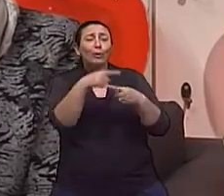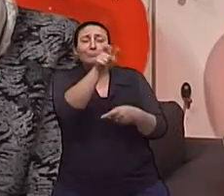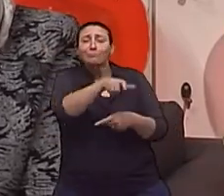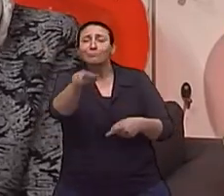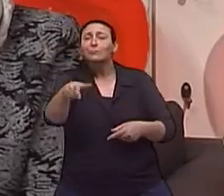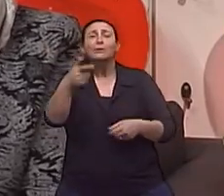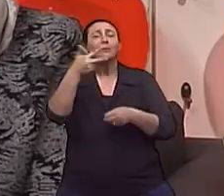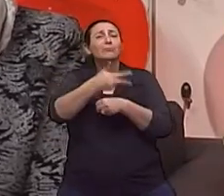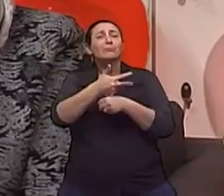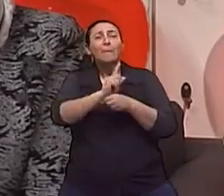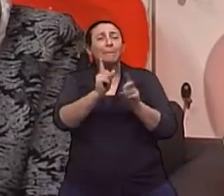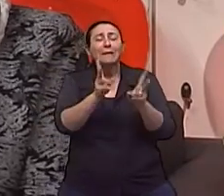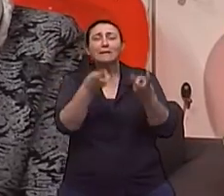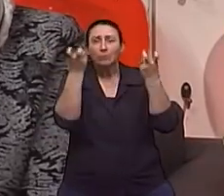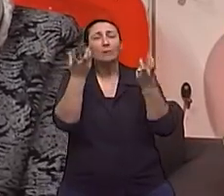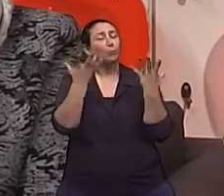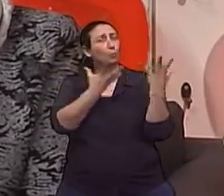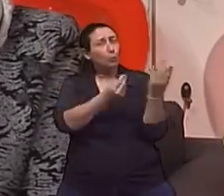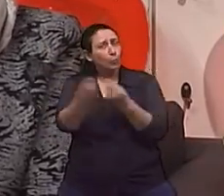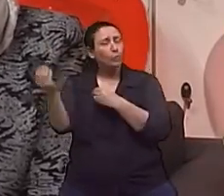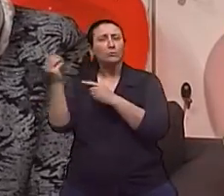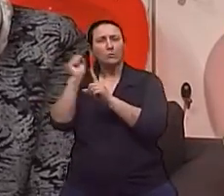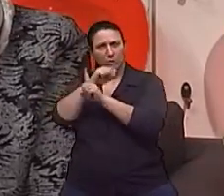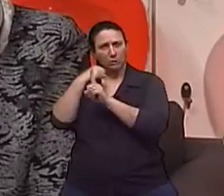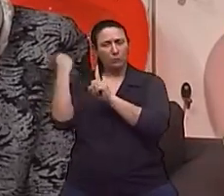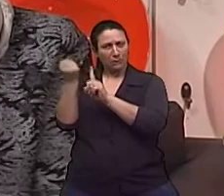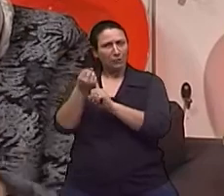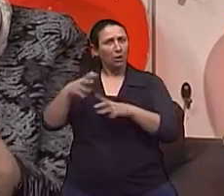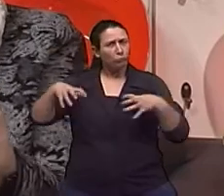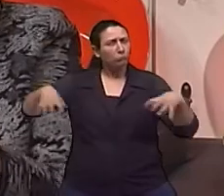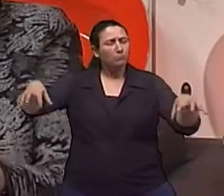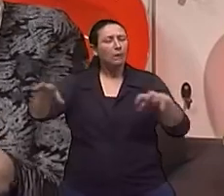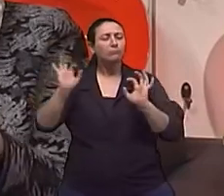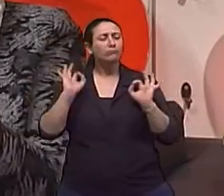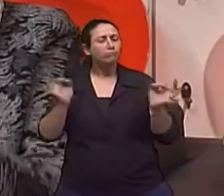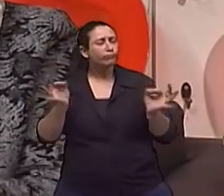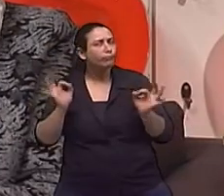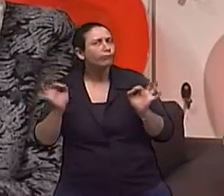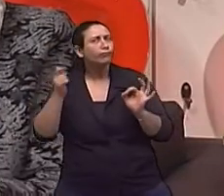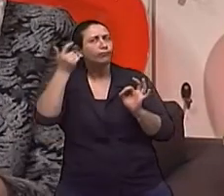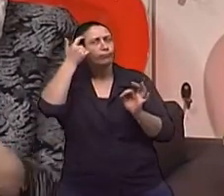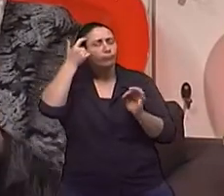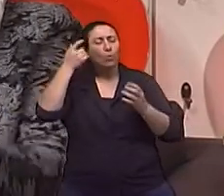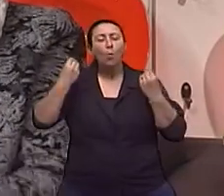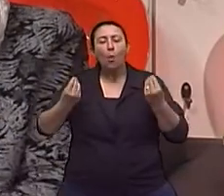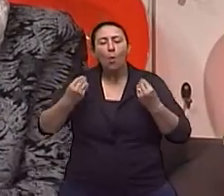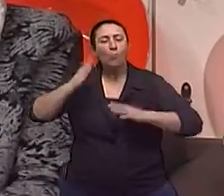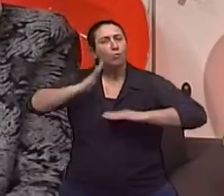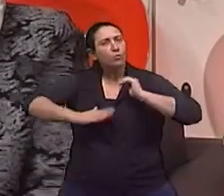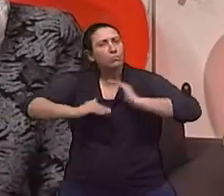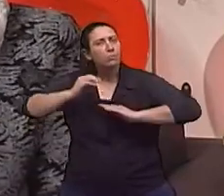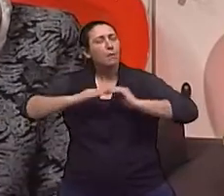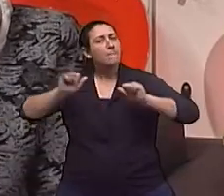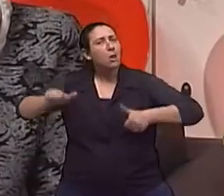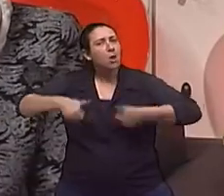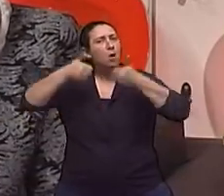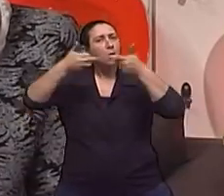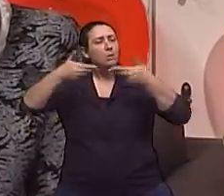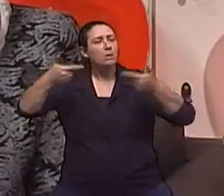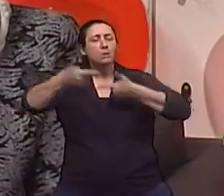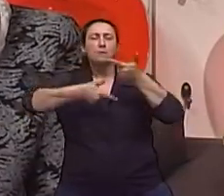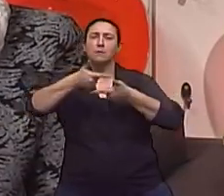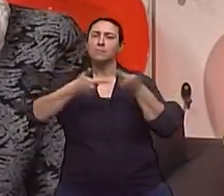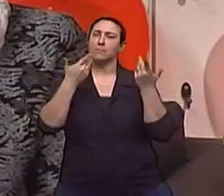setores da sociedade eles estão se dando conta disso então trabalhando na direção de fornecer cada vez